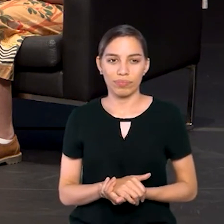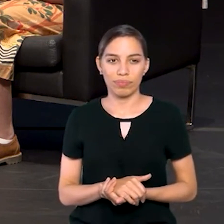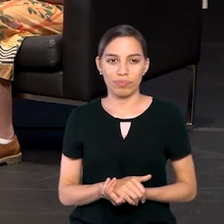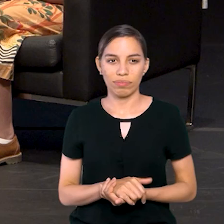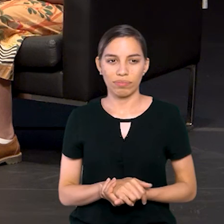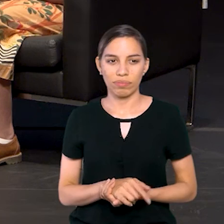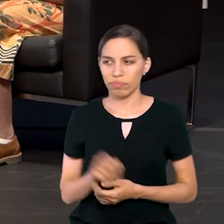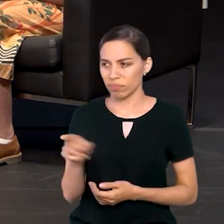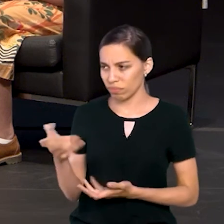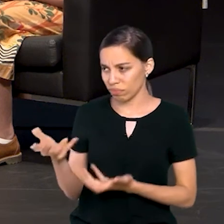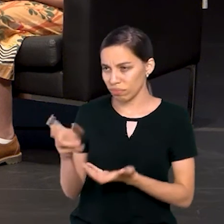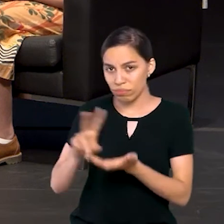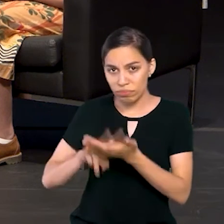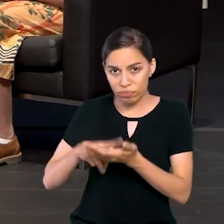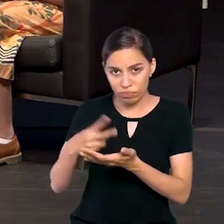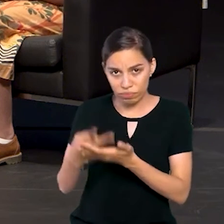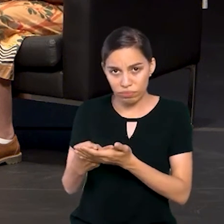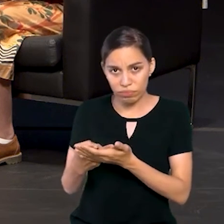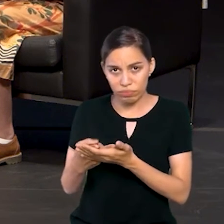Você quer traduzir?